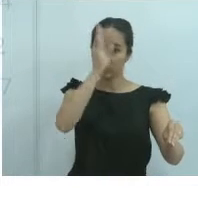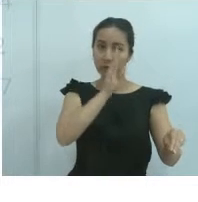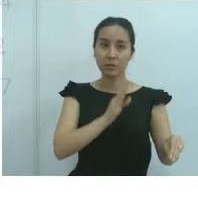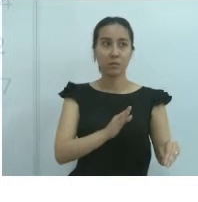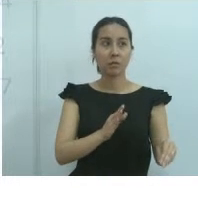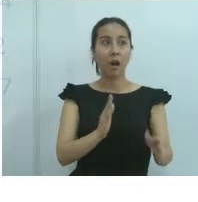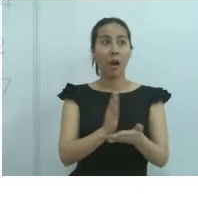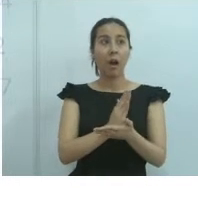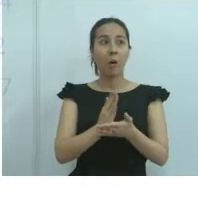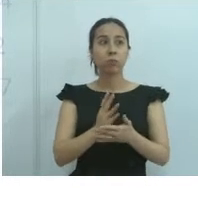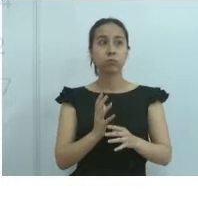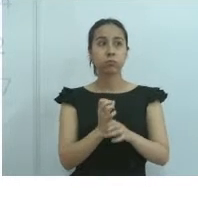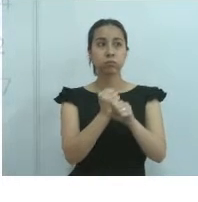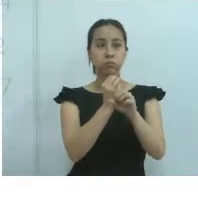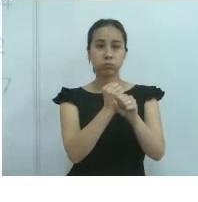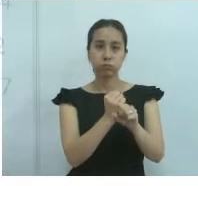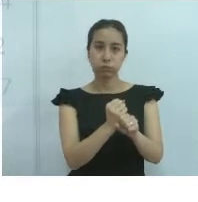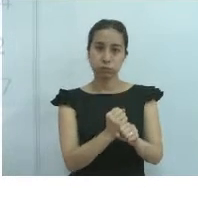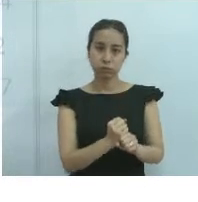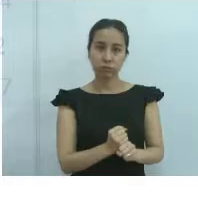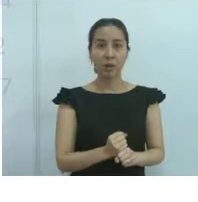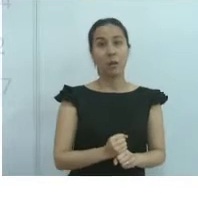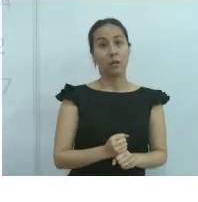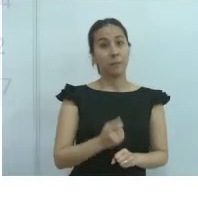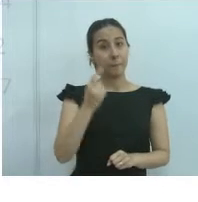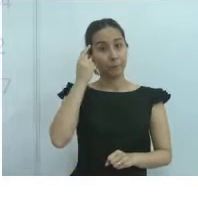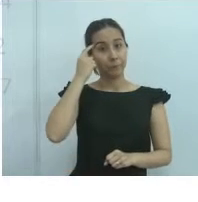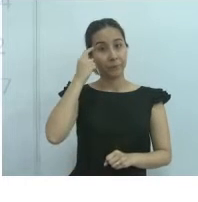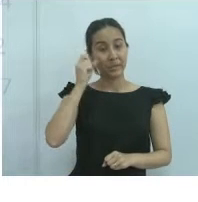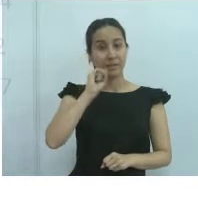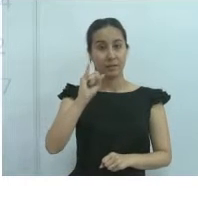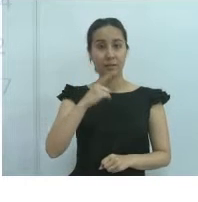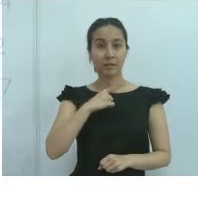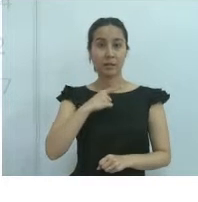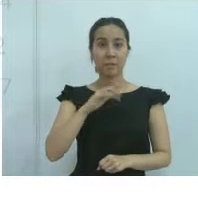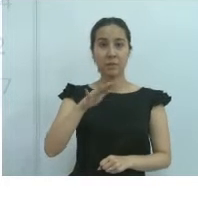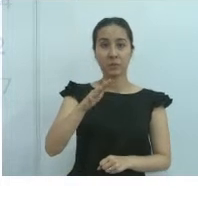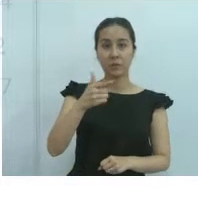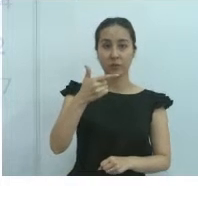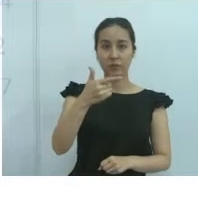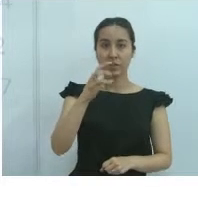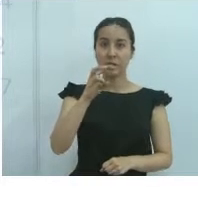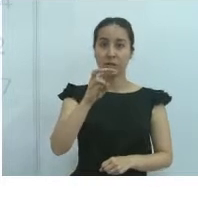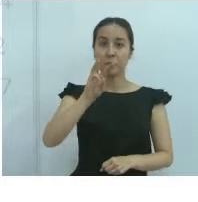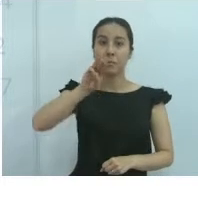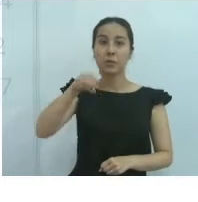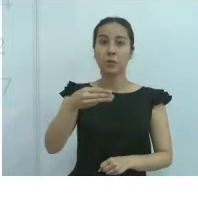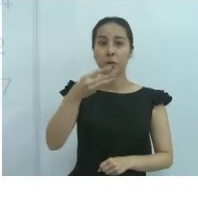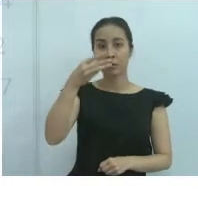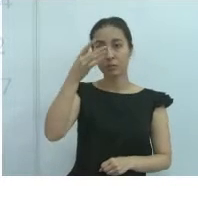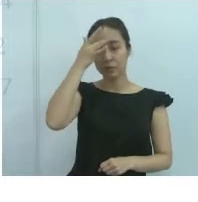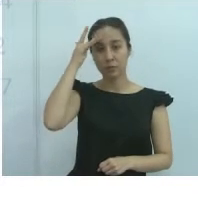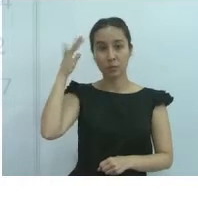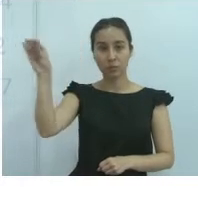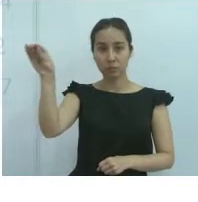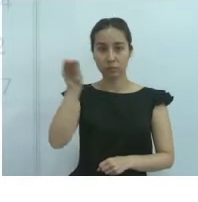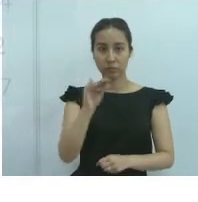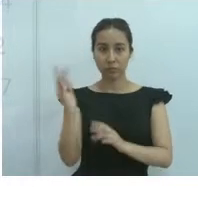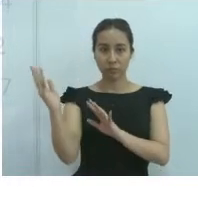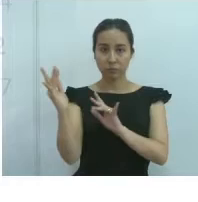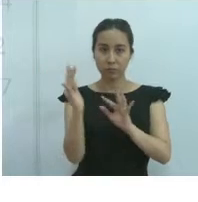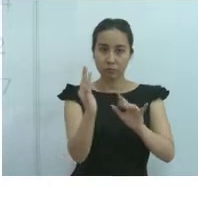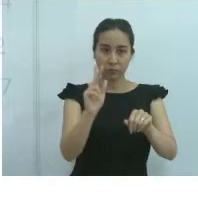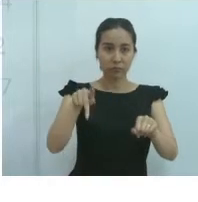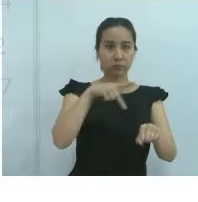rápidos olha se tinha 25 milhões de imigrantes italianos essa estatística que diz que cerca de 2 milhões e tanto ou